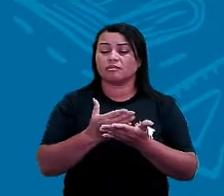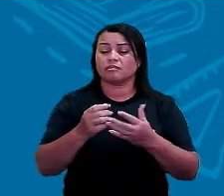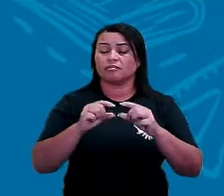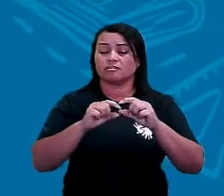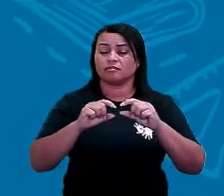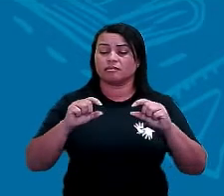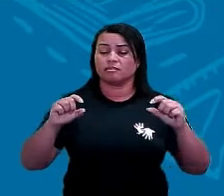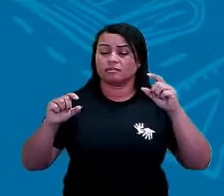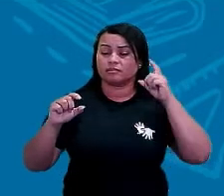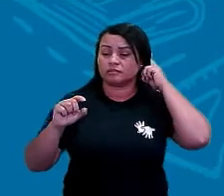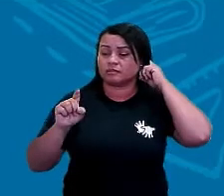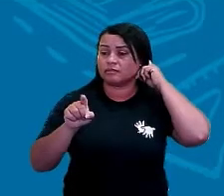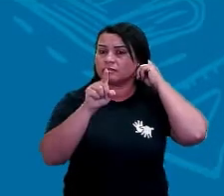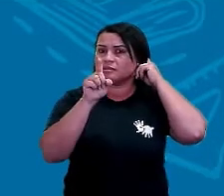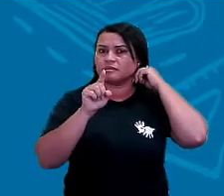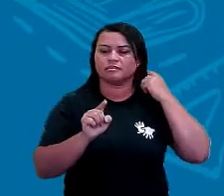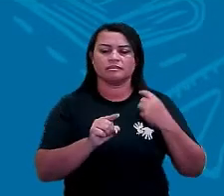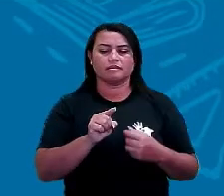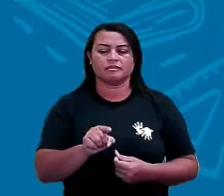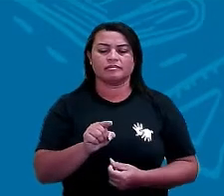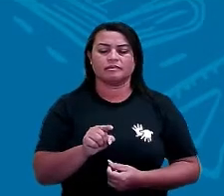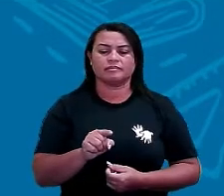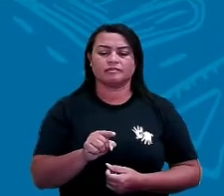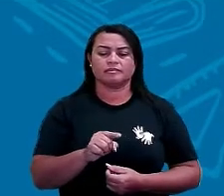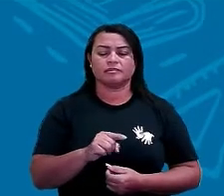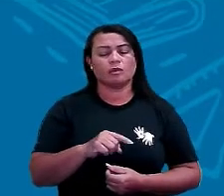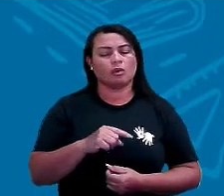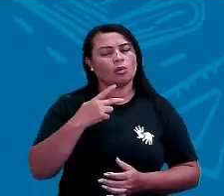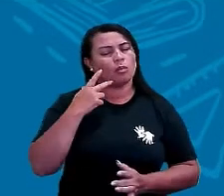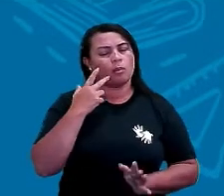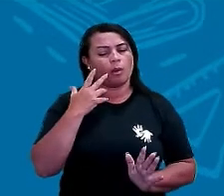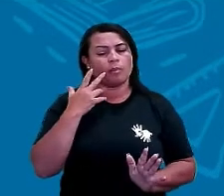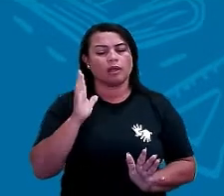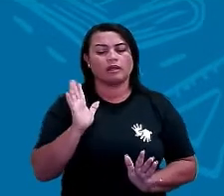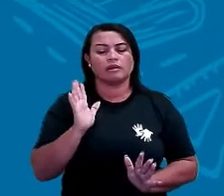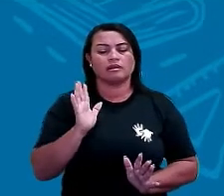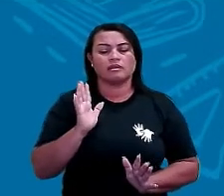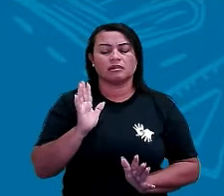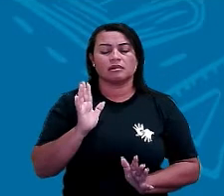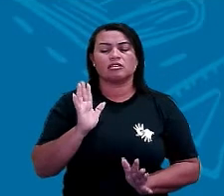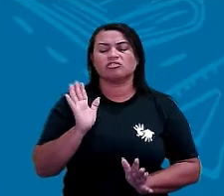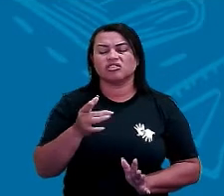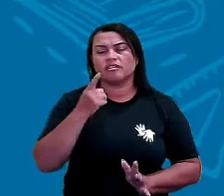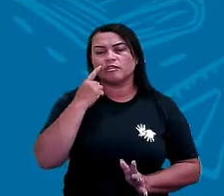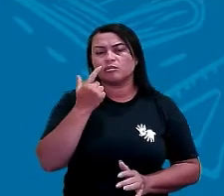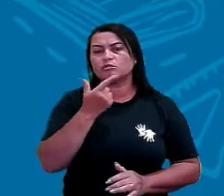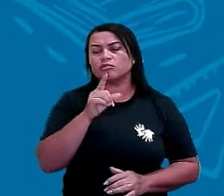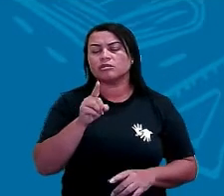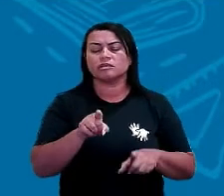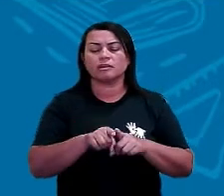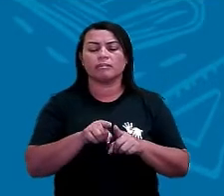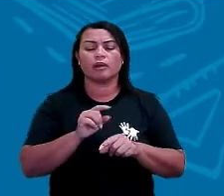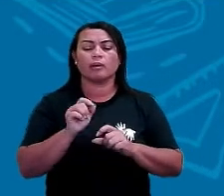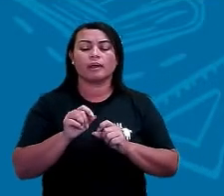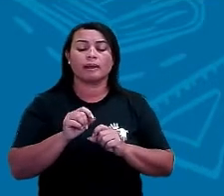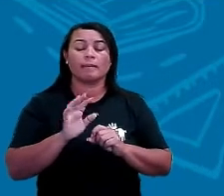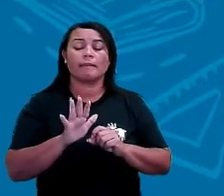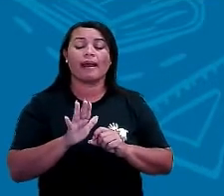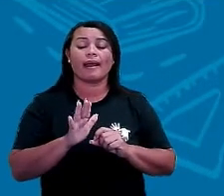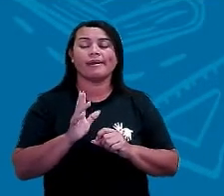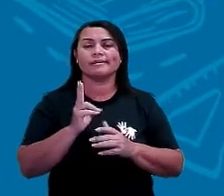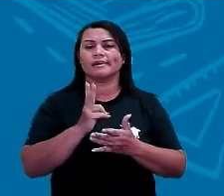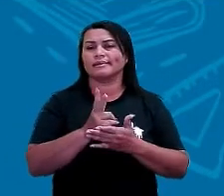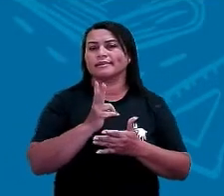né, de frases interrogativas, normalmente, tá? A gente viu casos que às vezes está no meio, porém, é